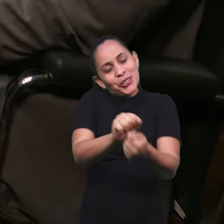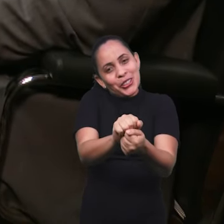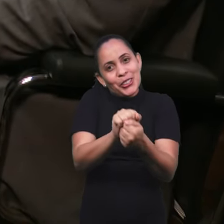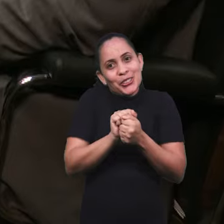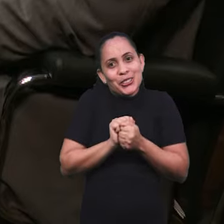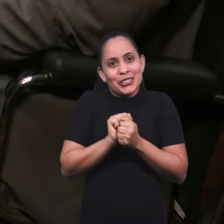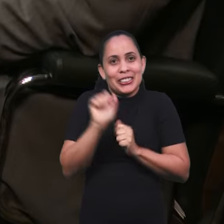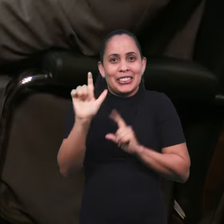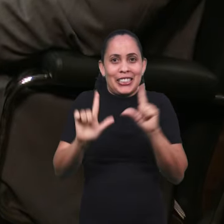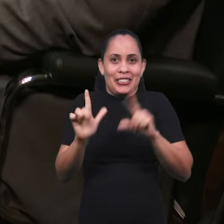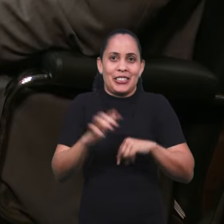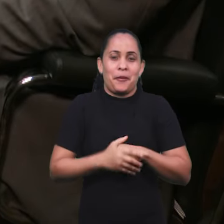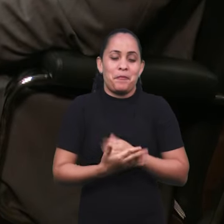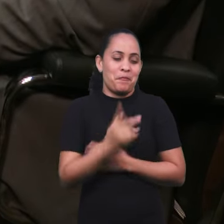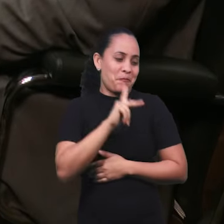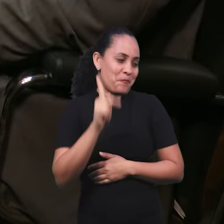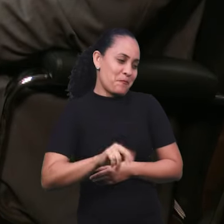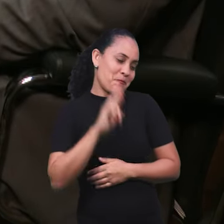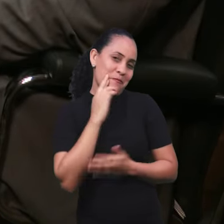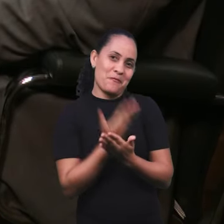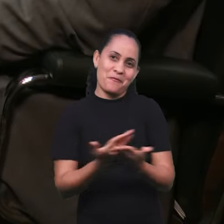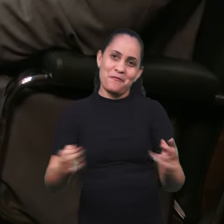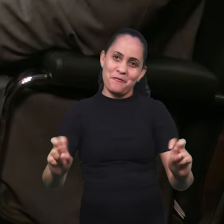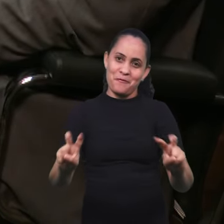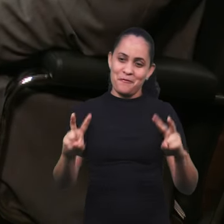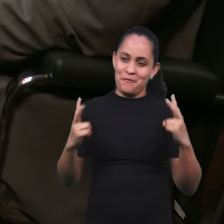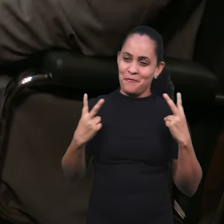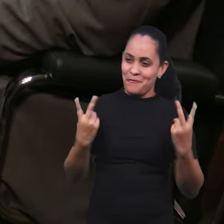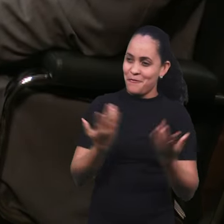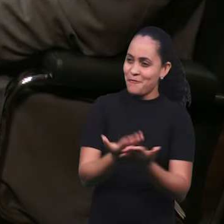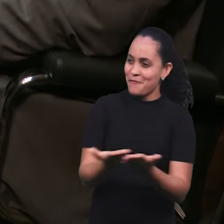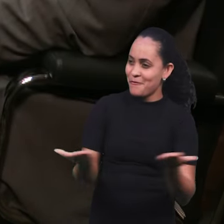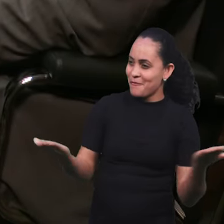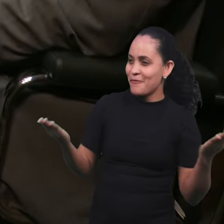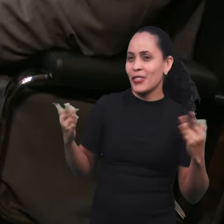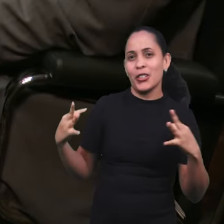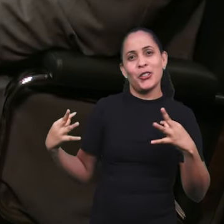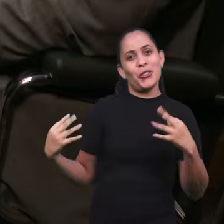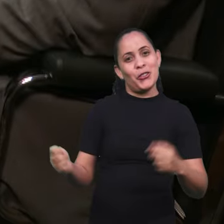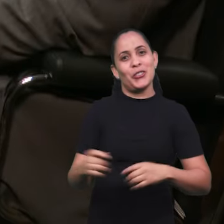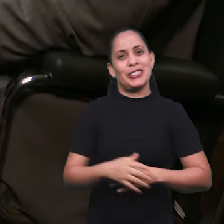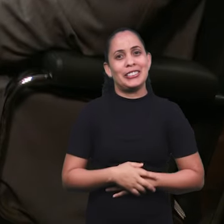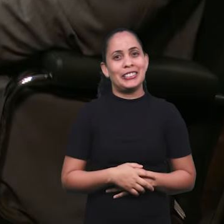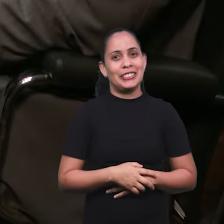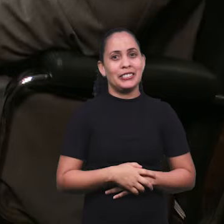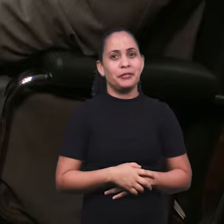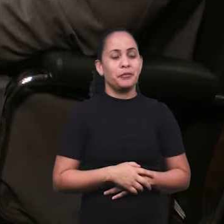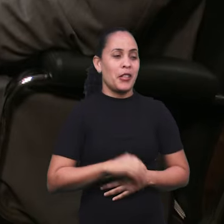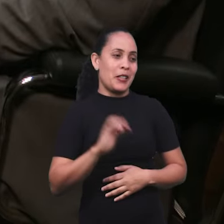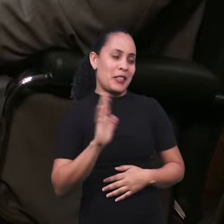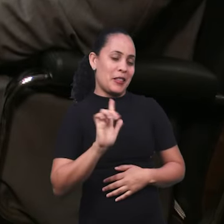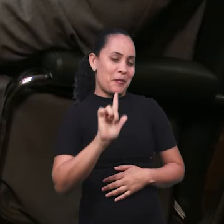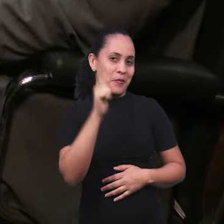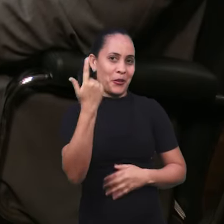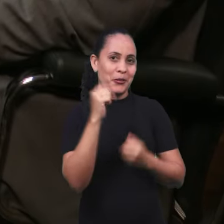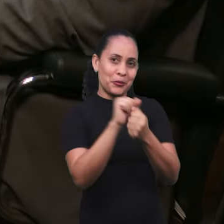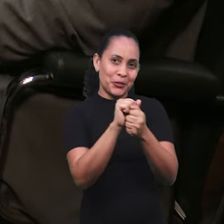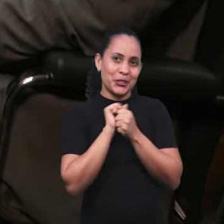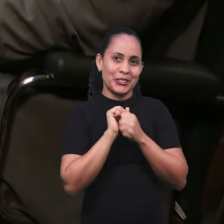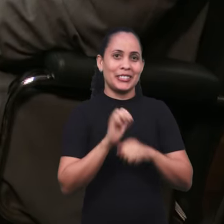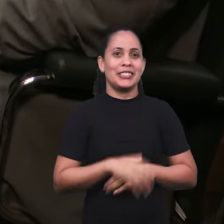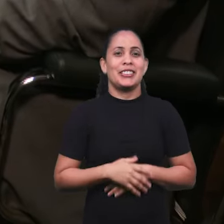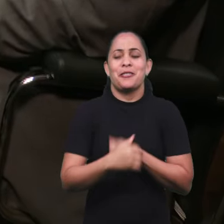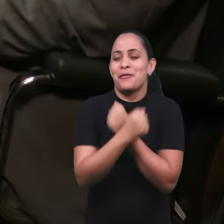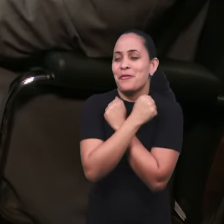uma vez a gente estar junto aqui nessa gravação. A paz, Senhor, a todos que nos assistem, Josias, meu querido Josias, meu querido Wallace. Até a Estamos próxima. juntos.